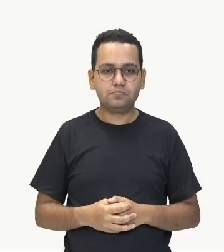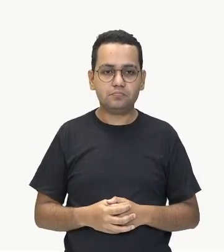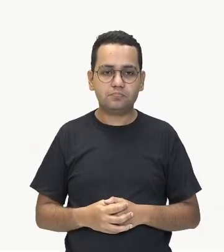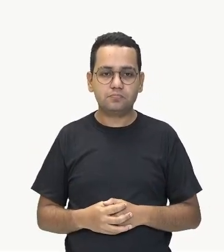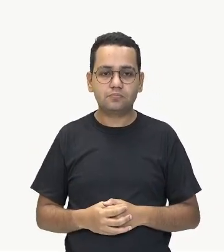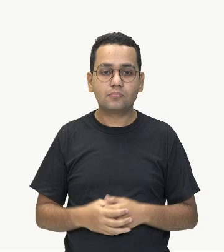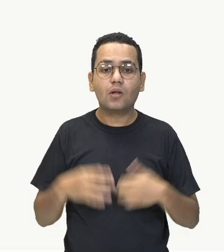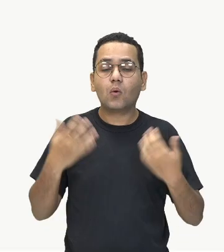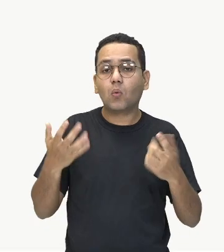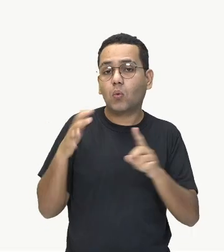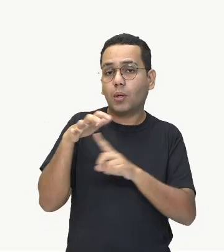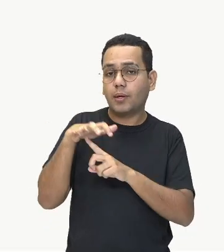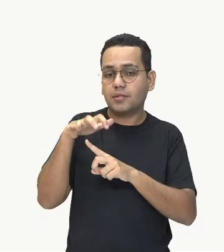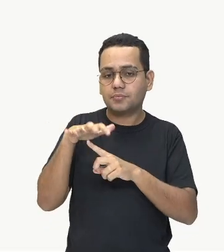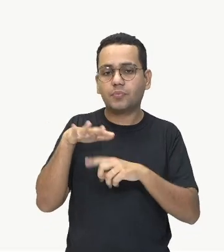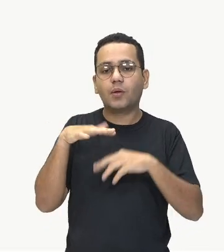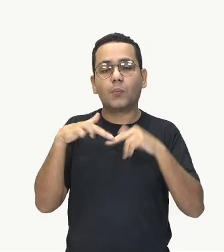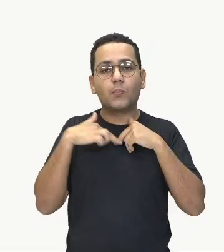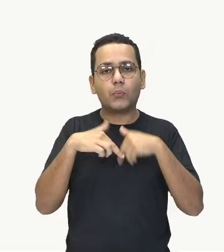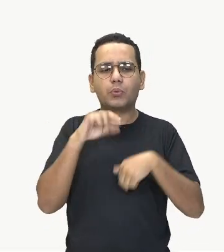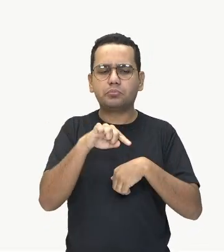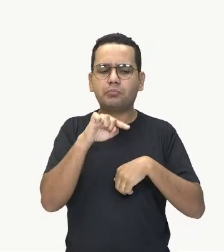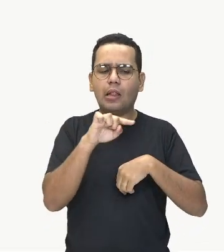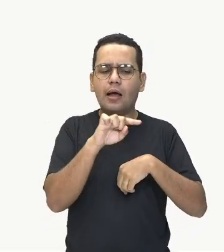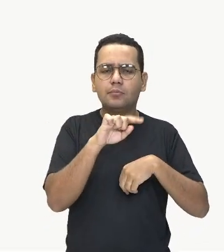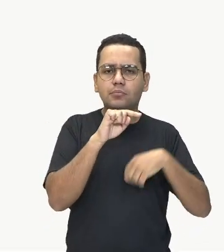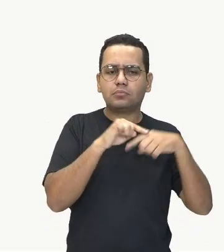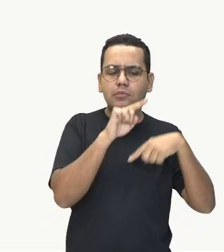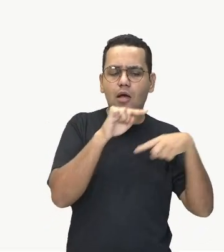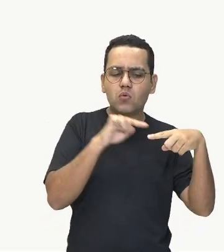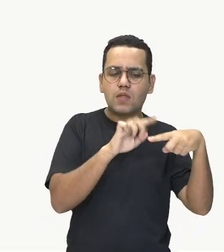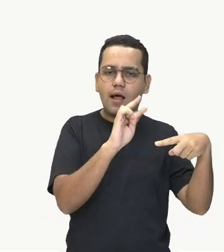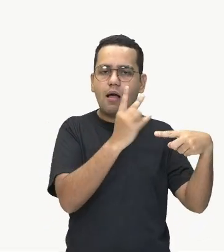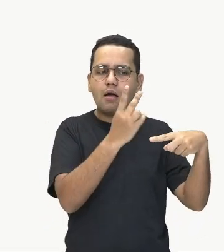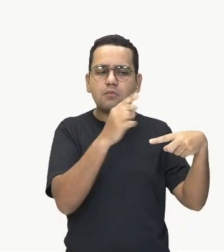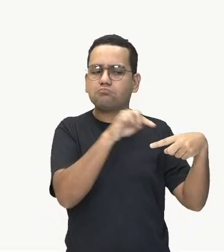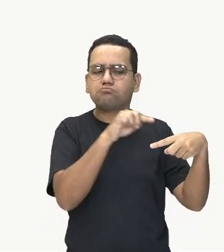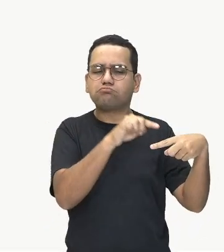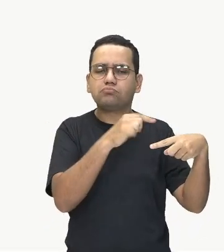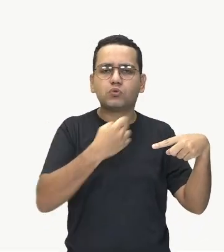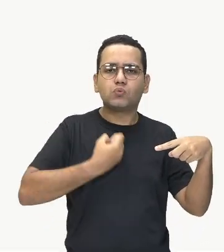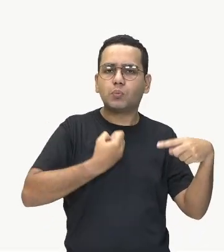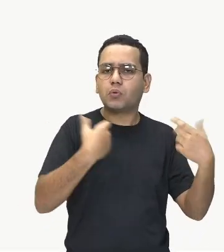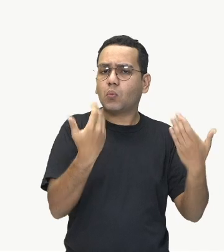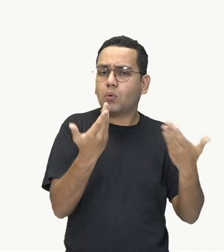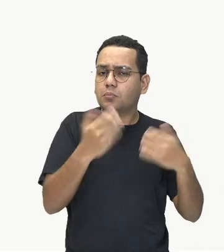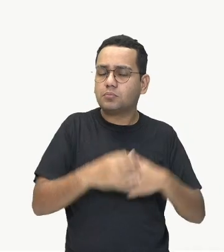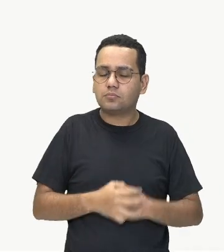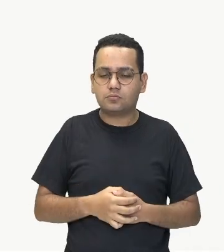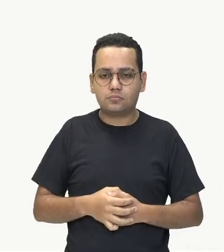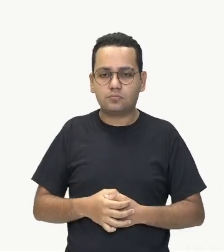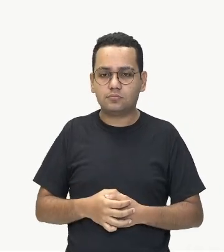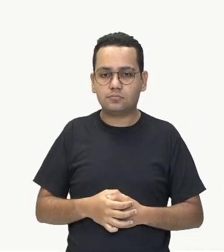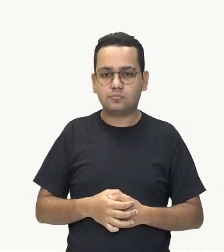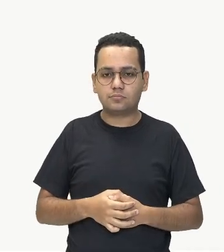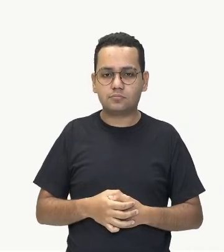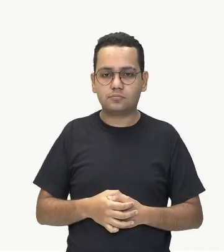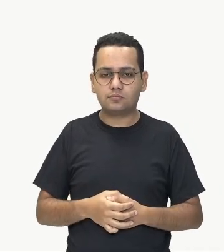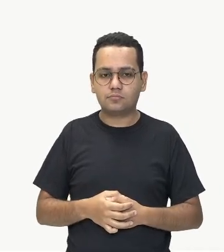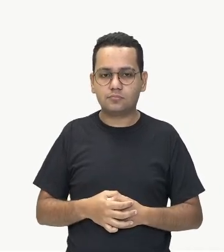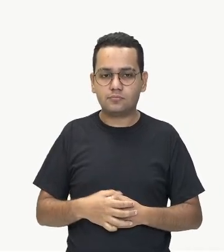tal Qual será o valor de delta h então se eu tenho delta h tanto